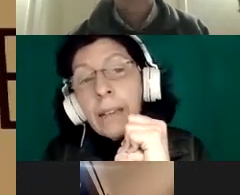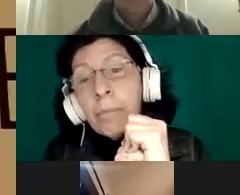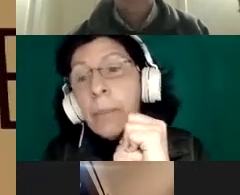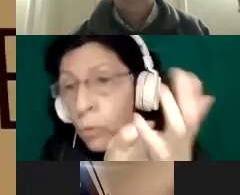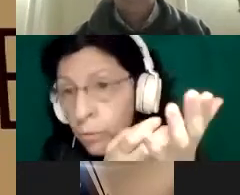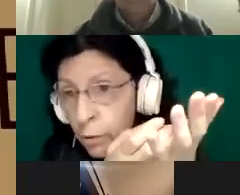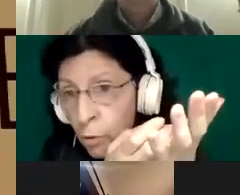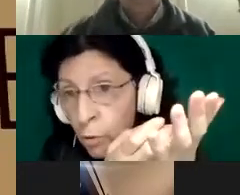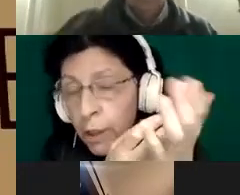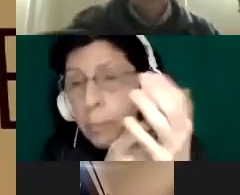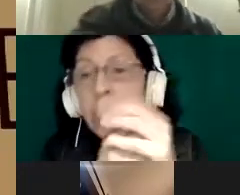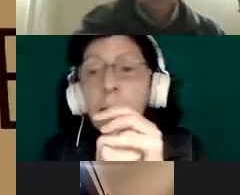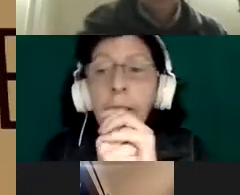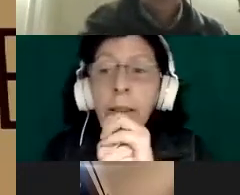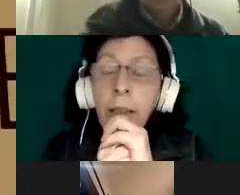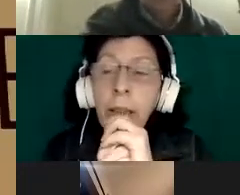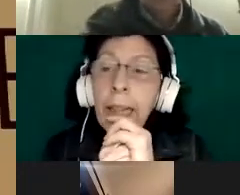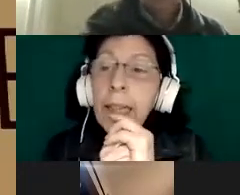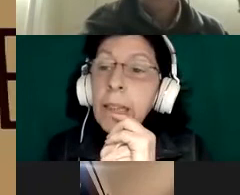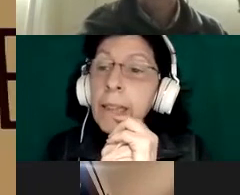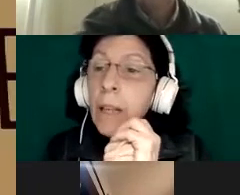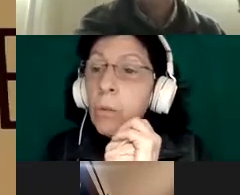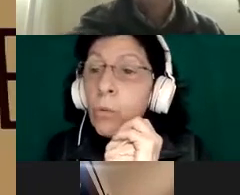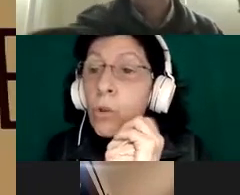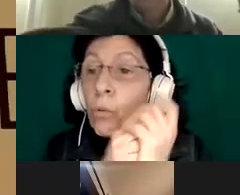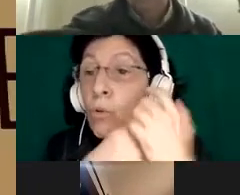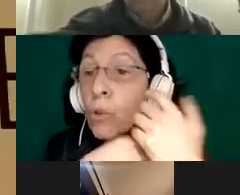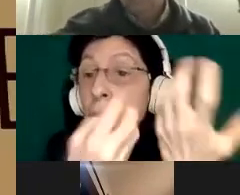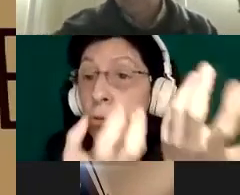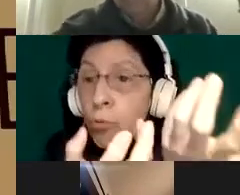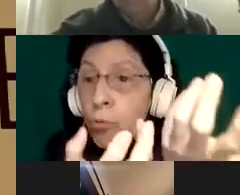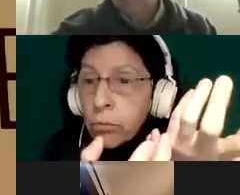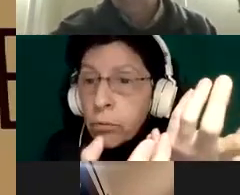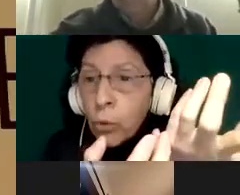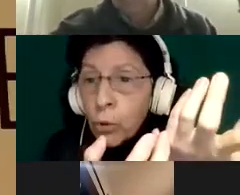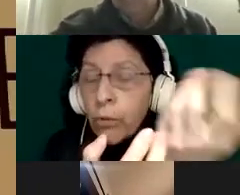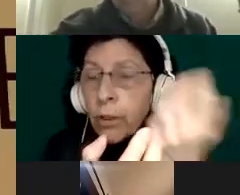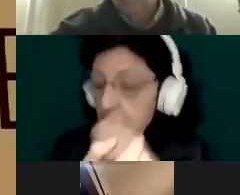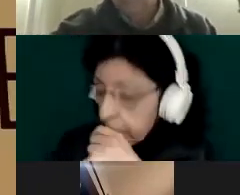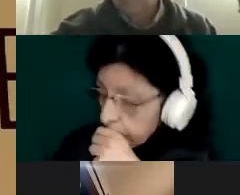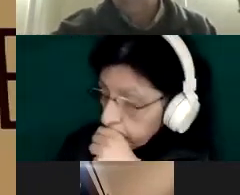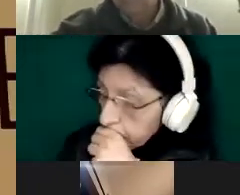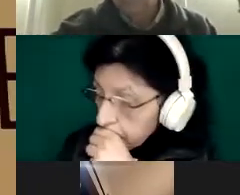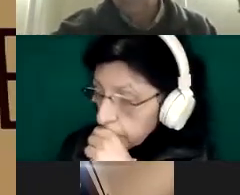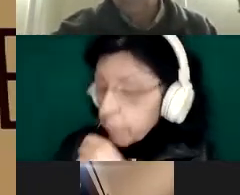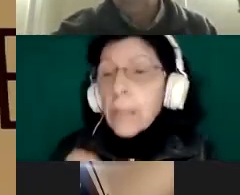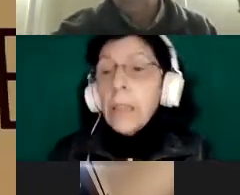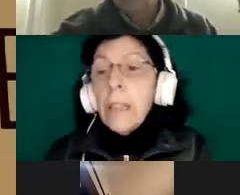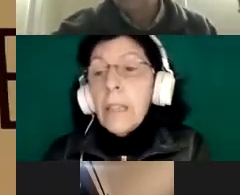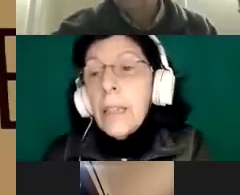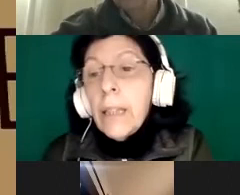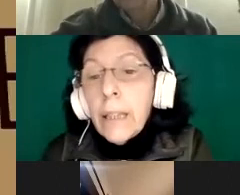há, perto do convento dos Capuz da Caparica, aquilo que são os restos de um outro convento,